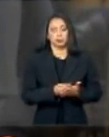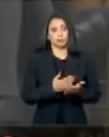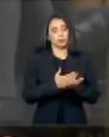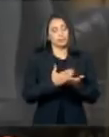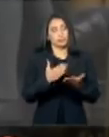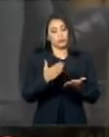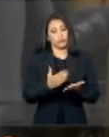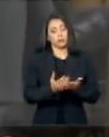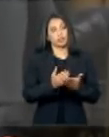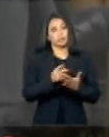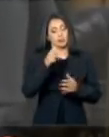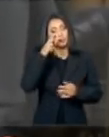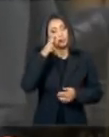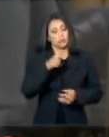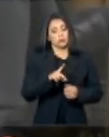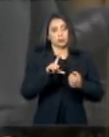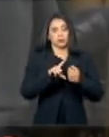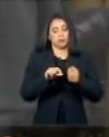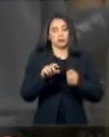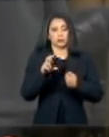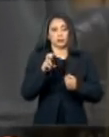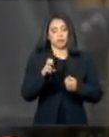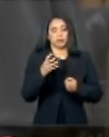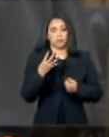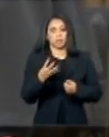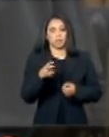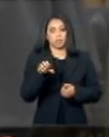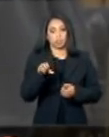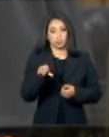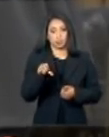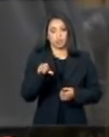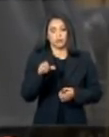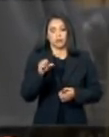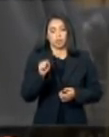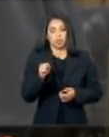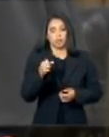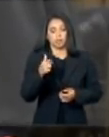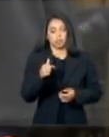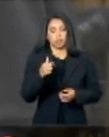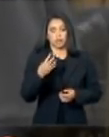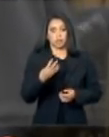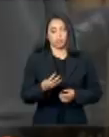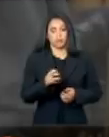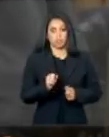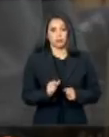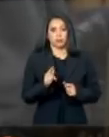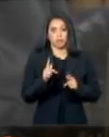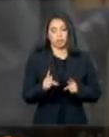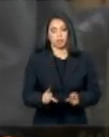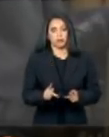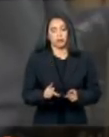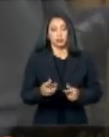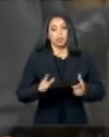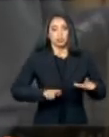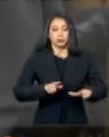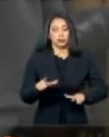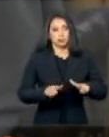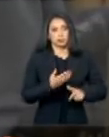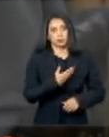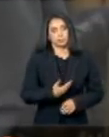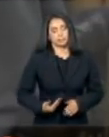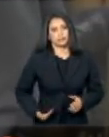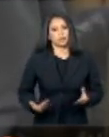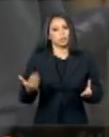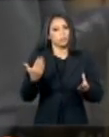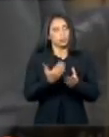decadencial do artigo 54 e nós 9874 porque a aposentadoria do servidor público é precedida de um motor eo processo